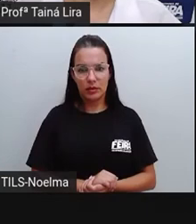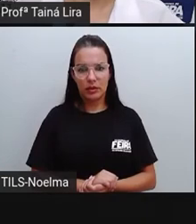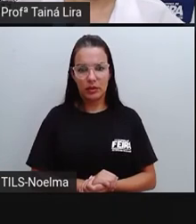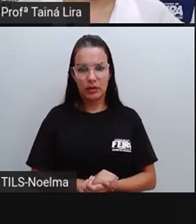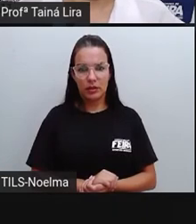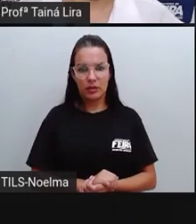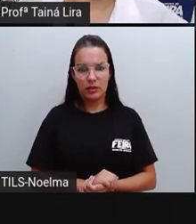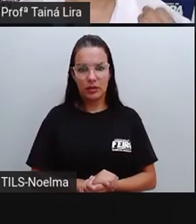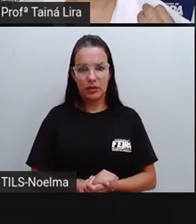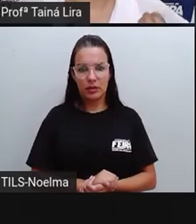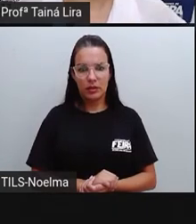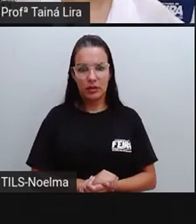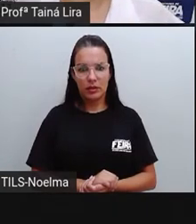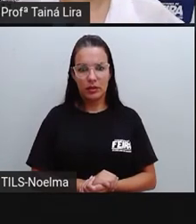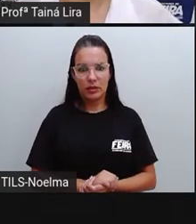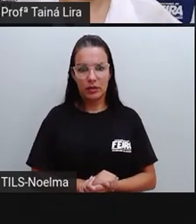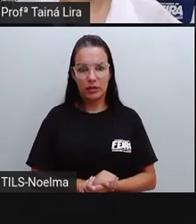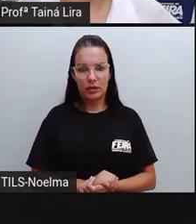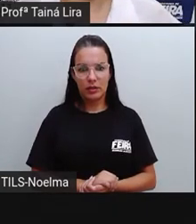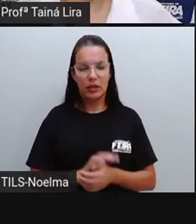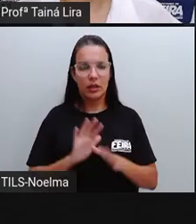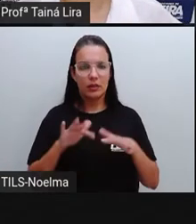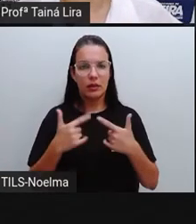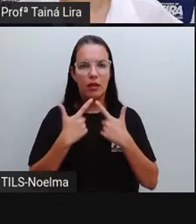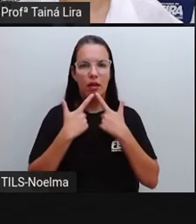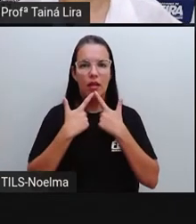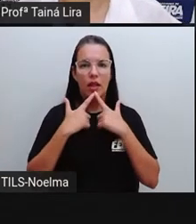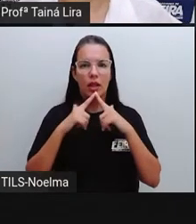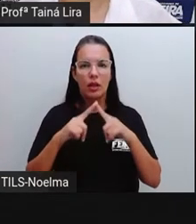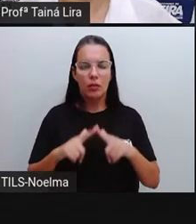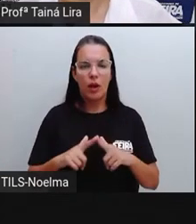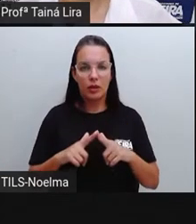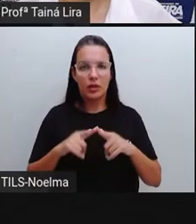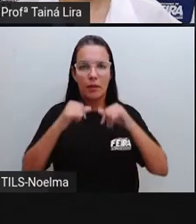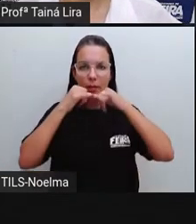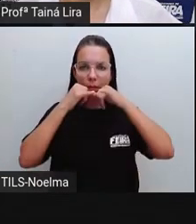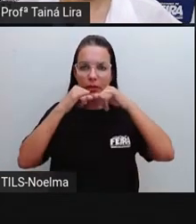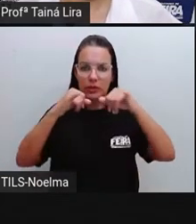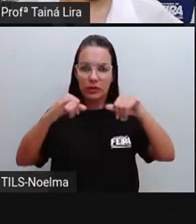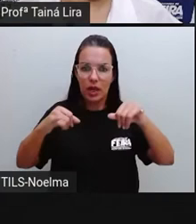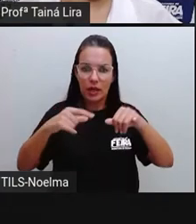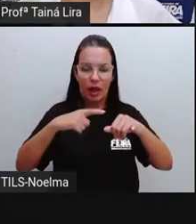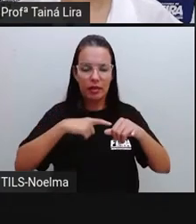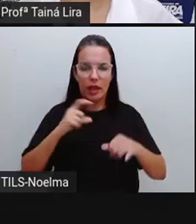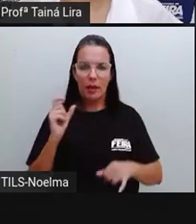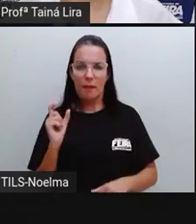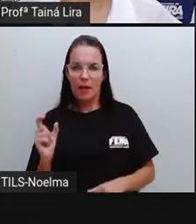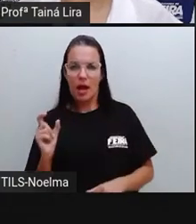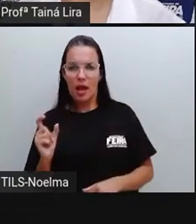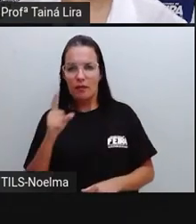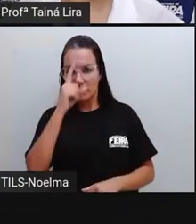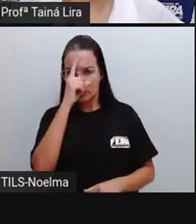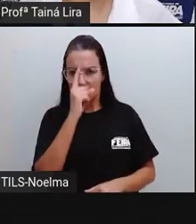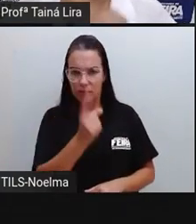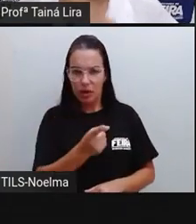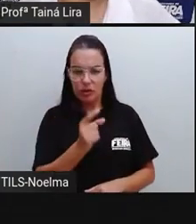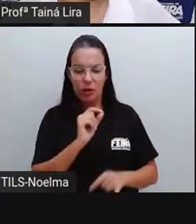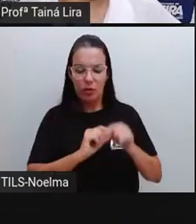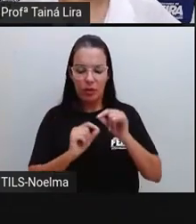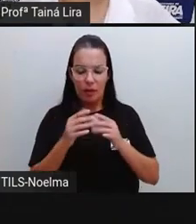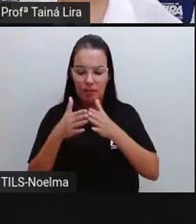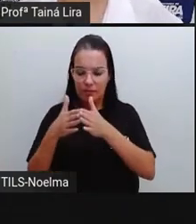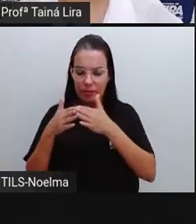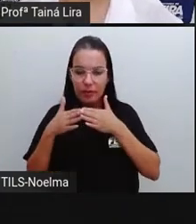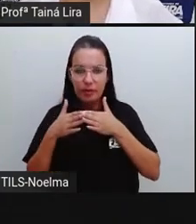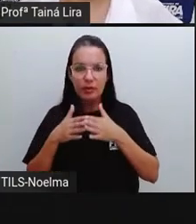Então, na linguagem publicitária nós temos, ó, palavras que indicam ordem ou